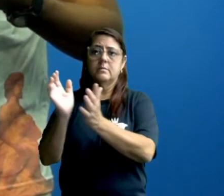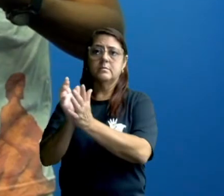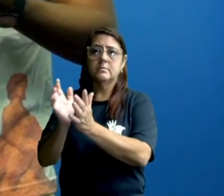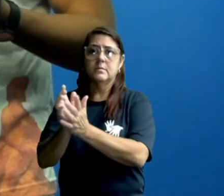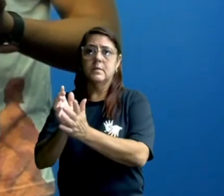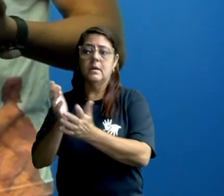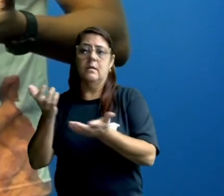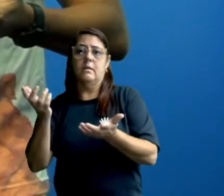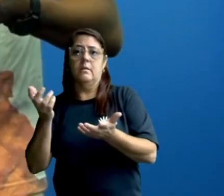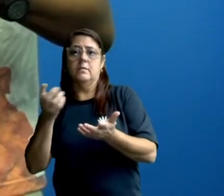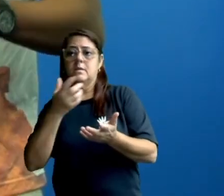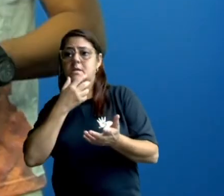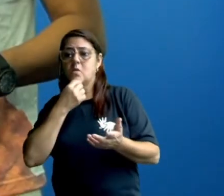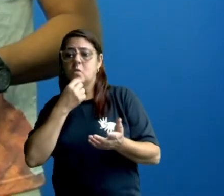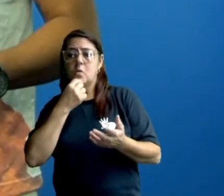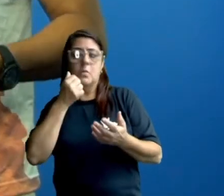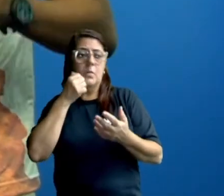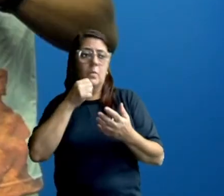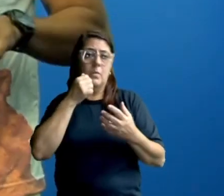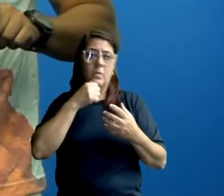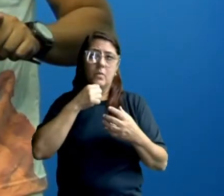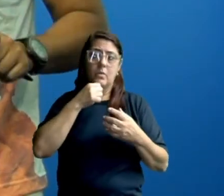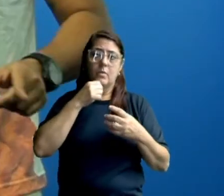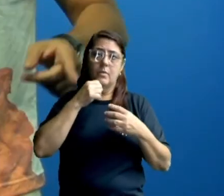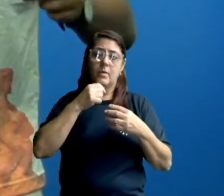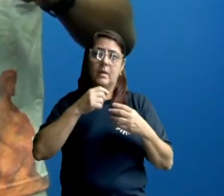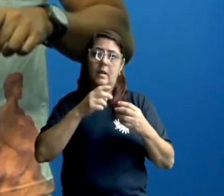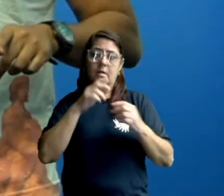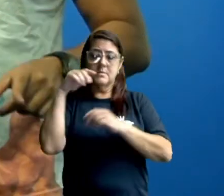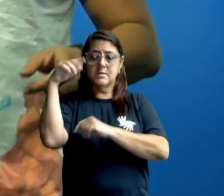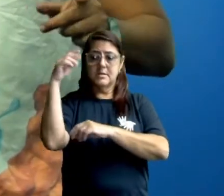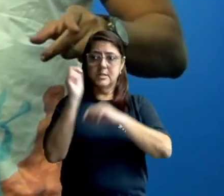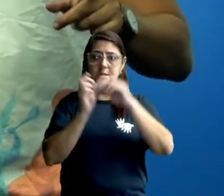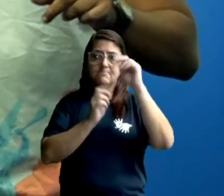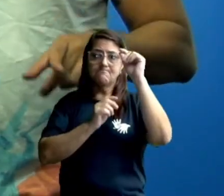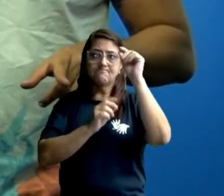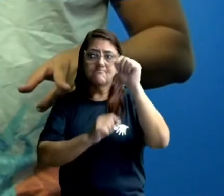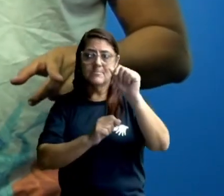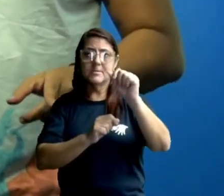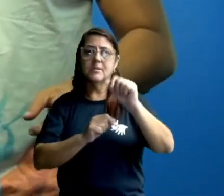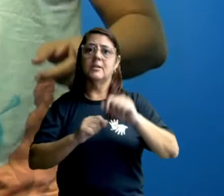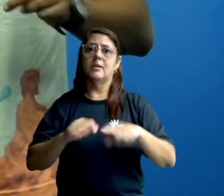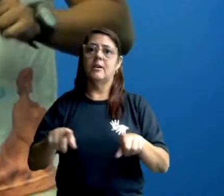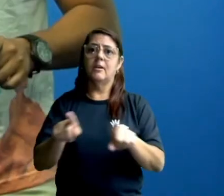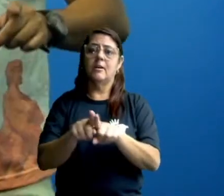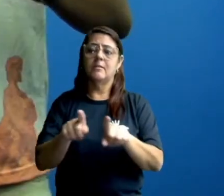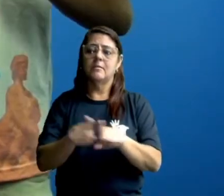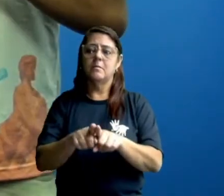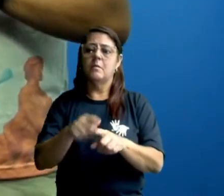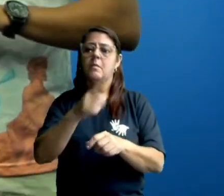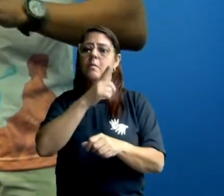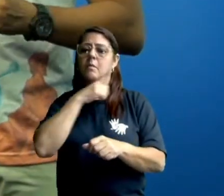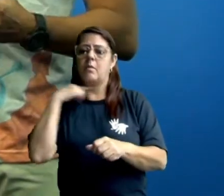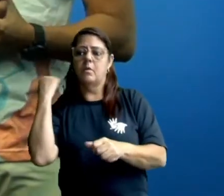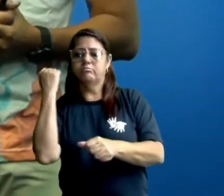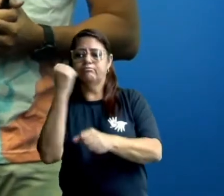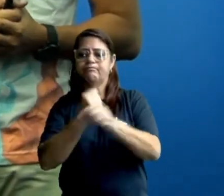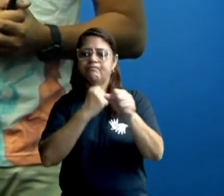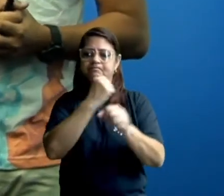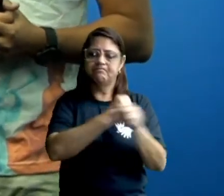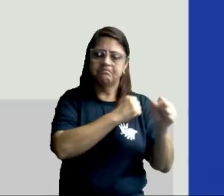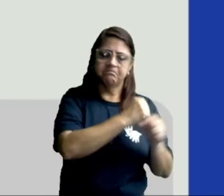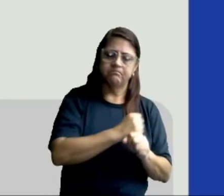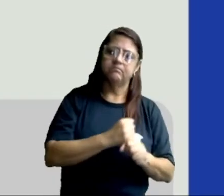homossexuais, ciganos, todos eles foram perseguidos e considerados dignos de morte pelo